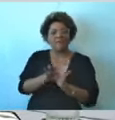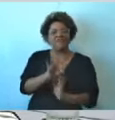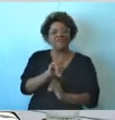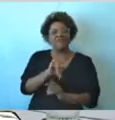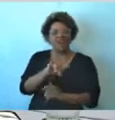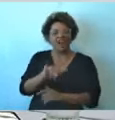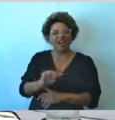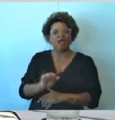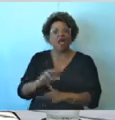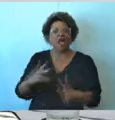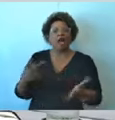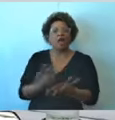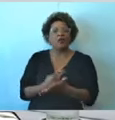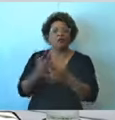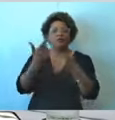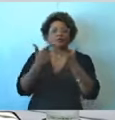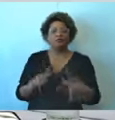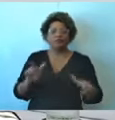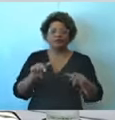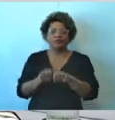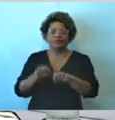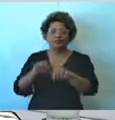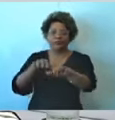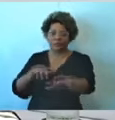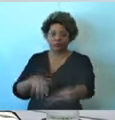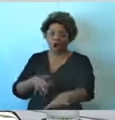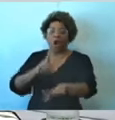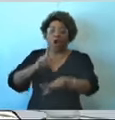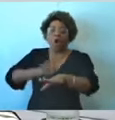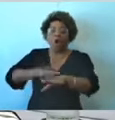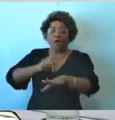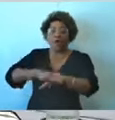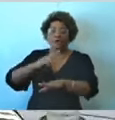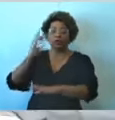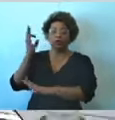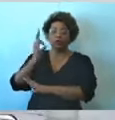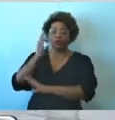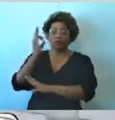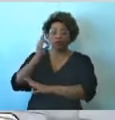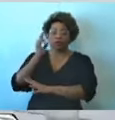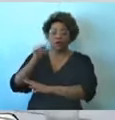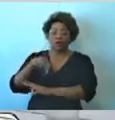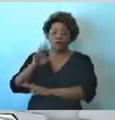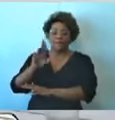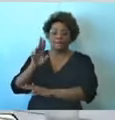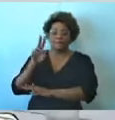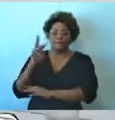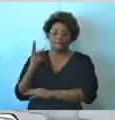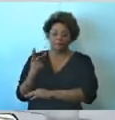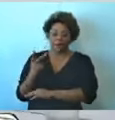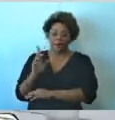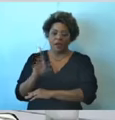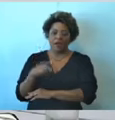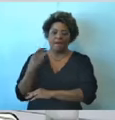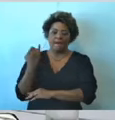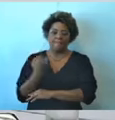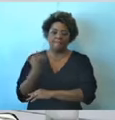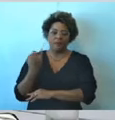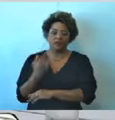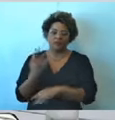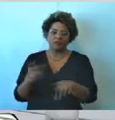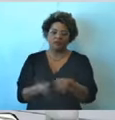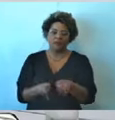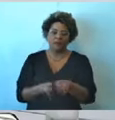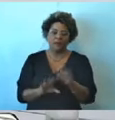a questão da motofaixa no horário de pico em BH é importante também para que, a questão da